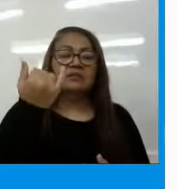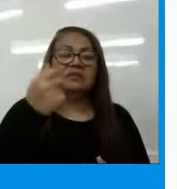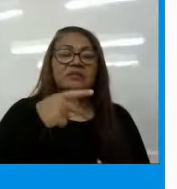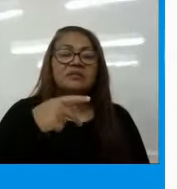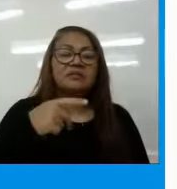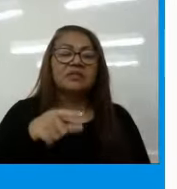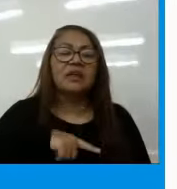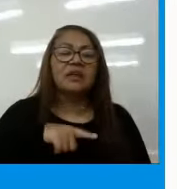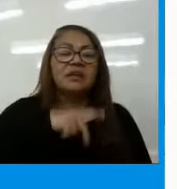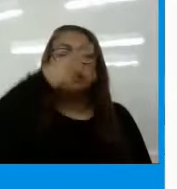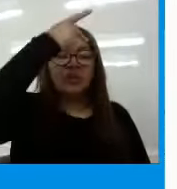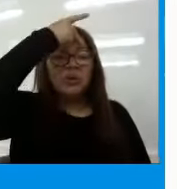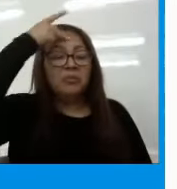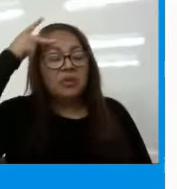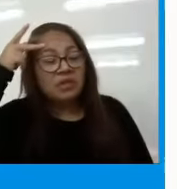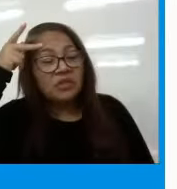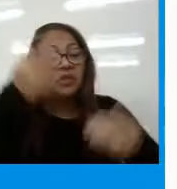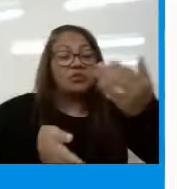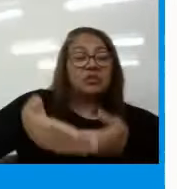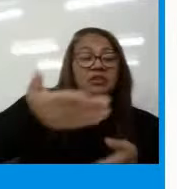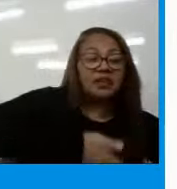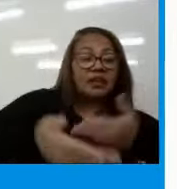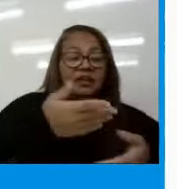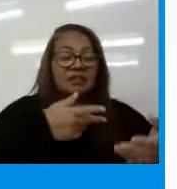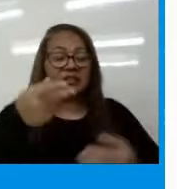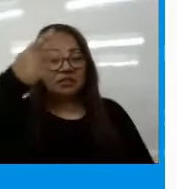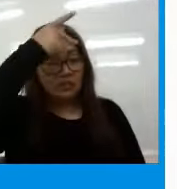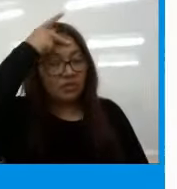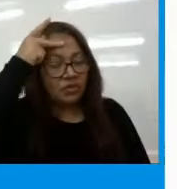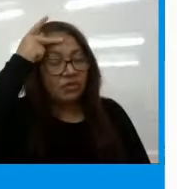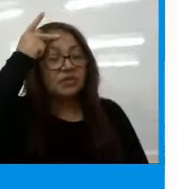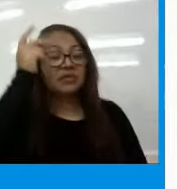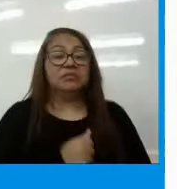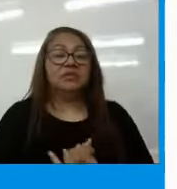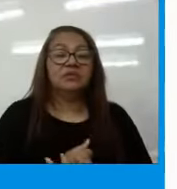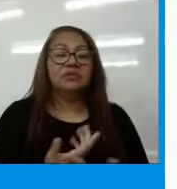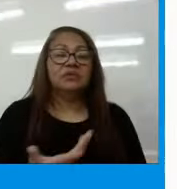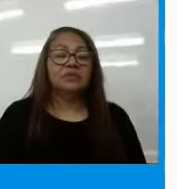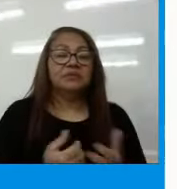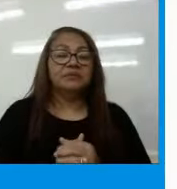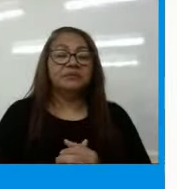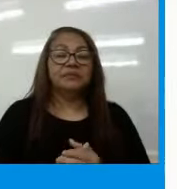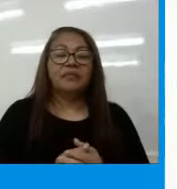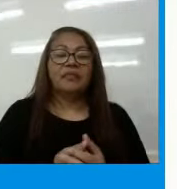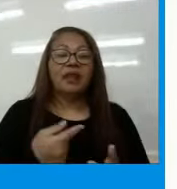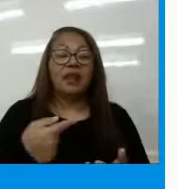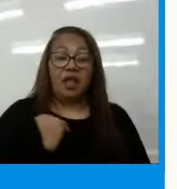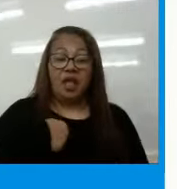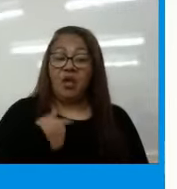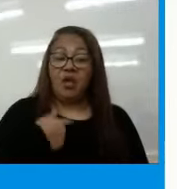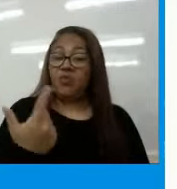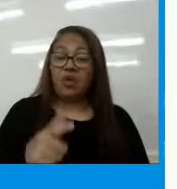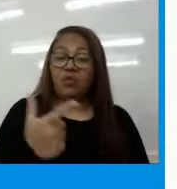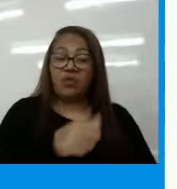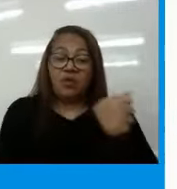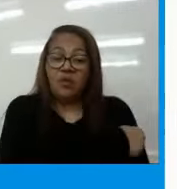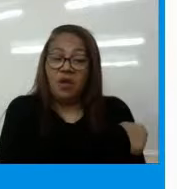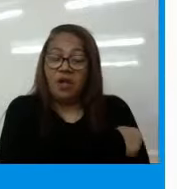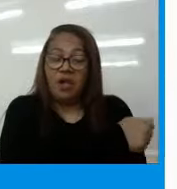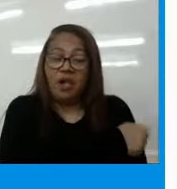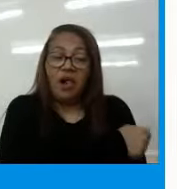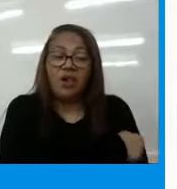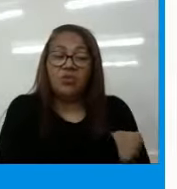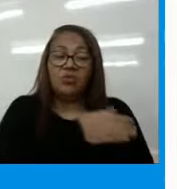e inserindo as notas. Não aparece nada aí, porque eu não tenho nenhum aluno ainda cadastrado nessa disciplina, que é uma disciplina exemplo que eu